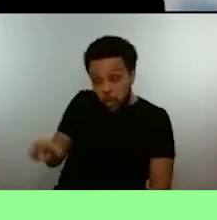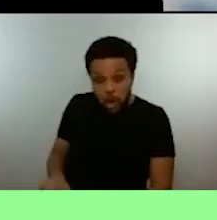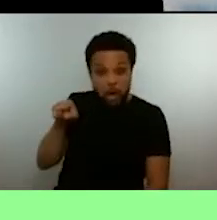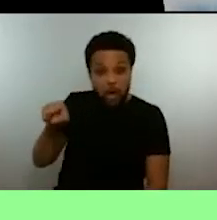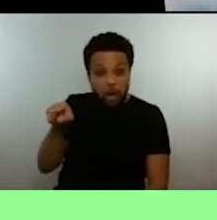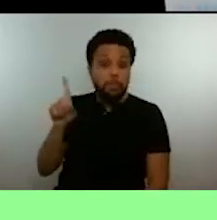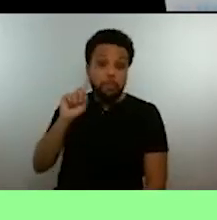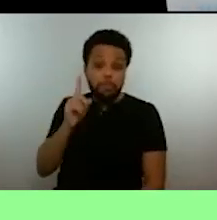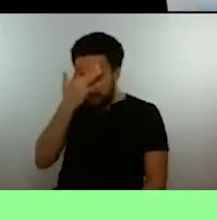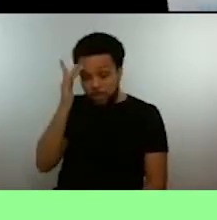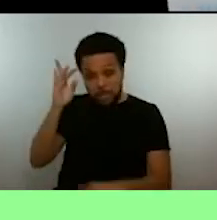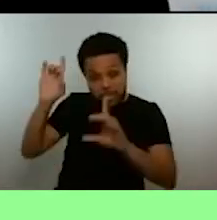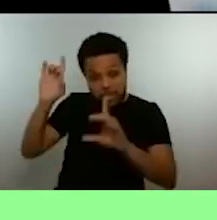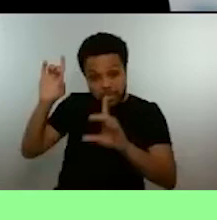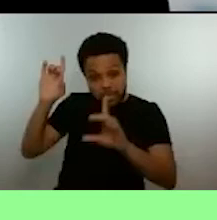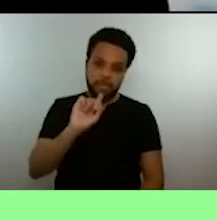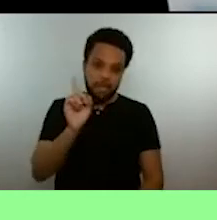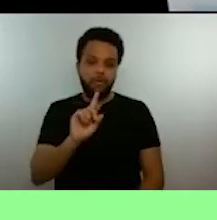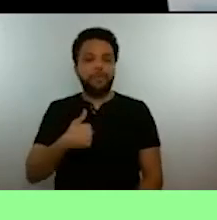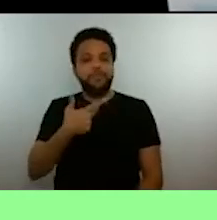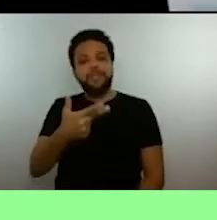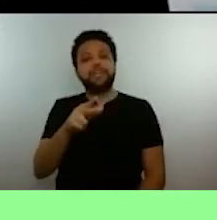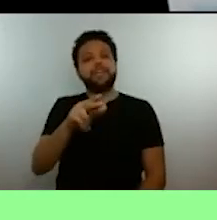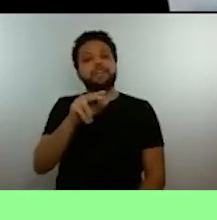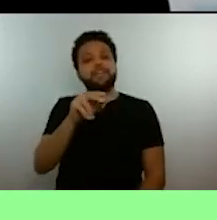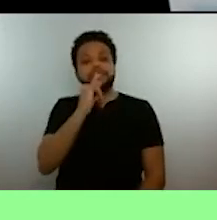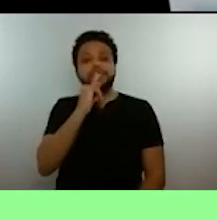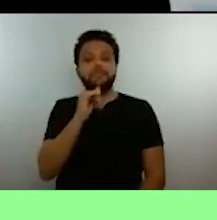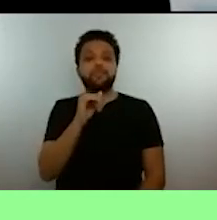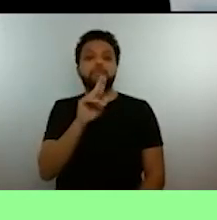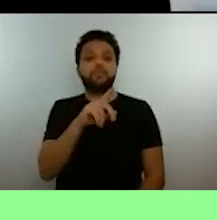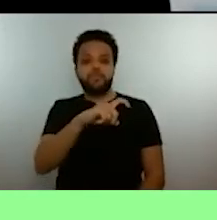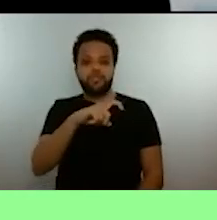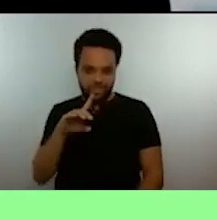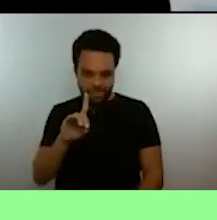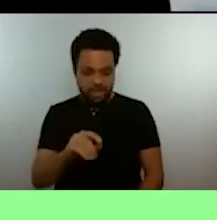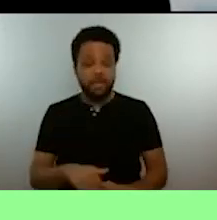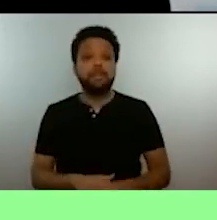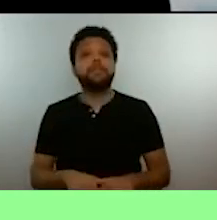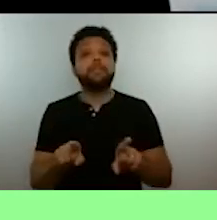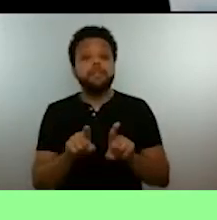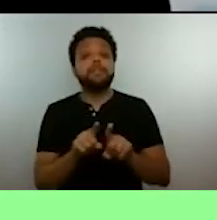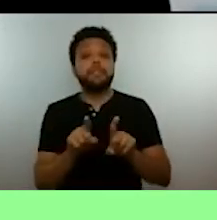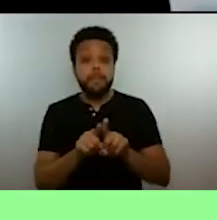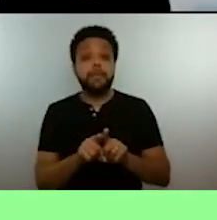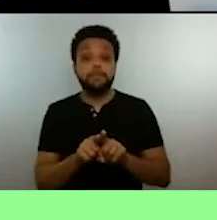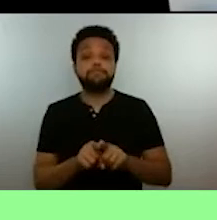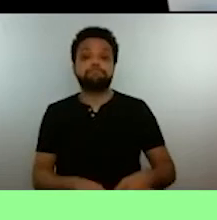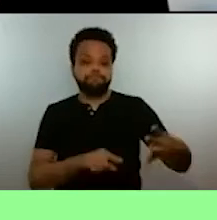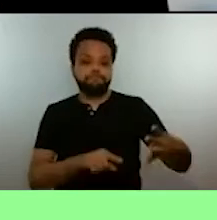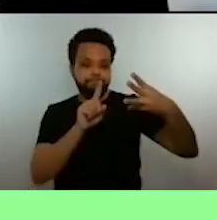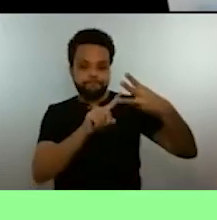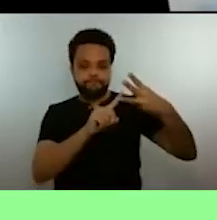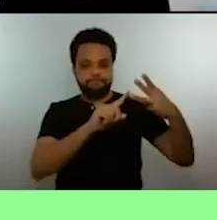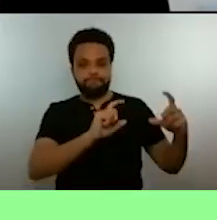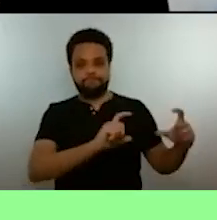exemplo, como eu exemplifiquei. E a interface também precisa estar compreensível,